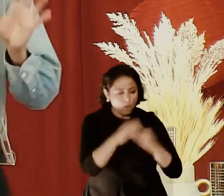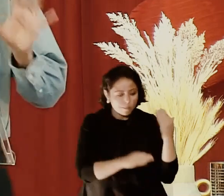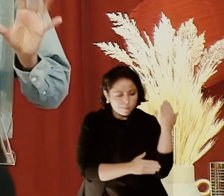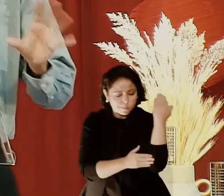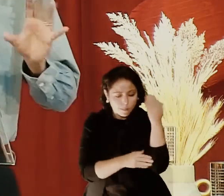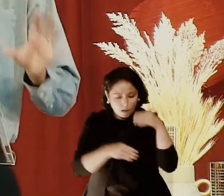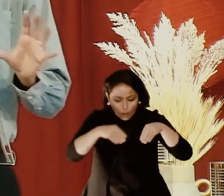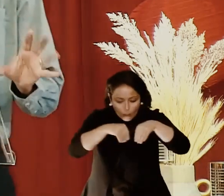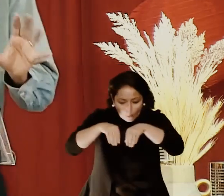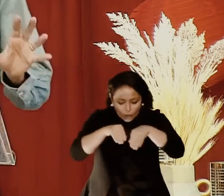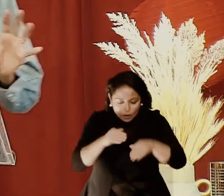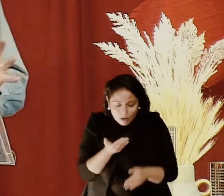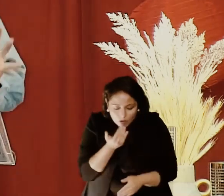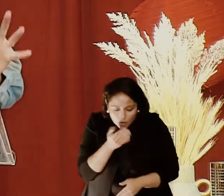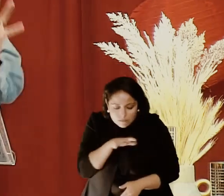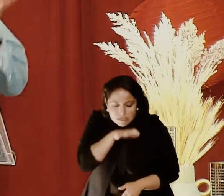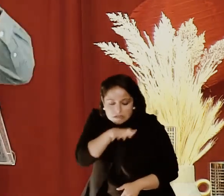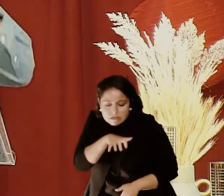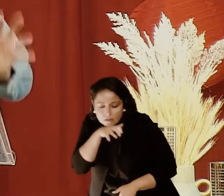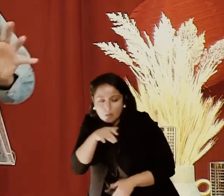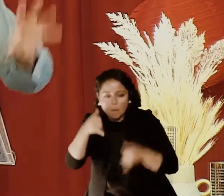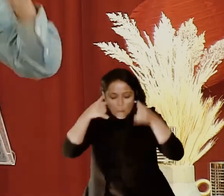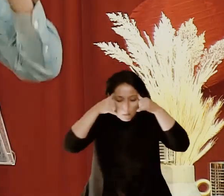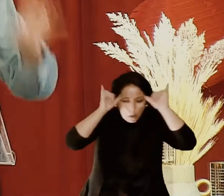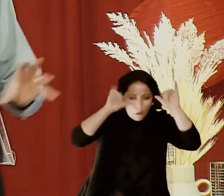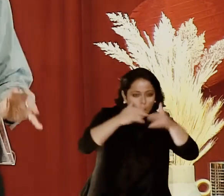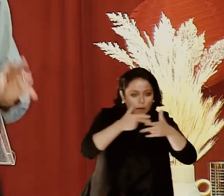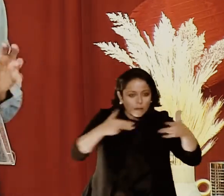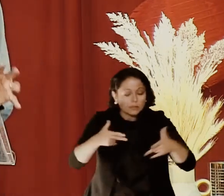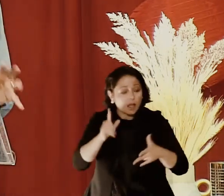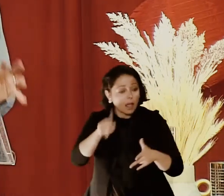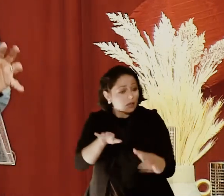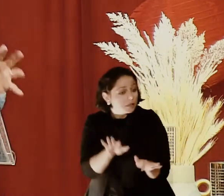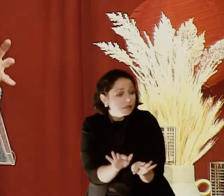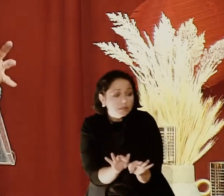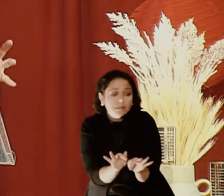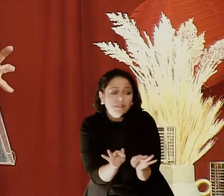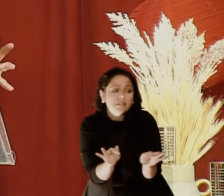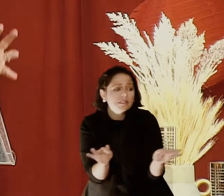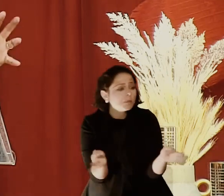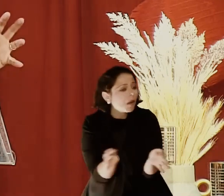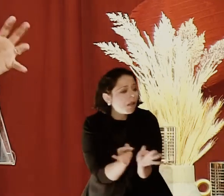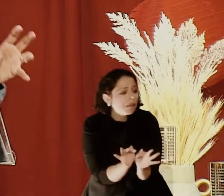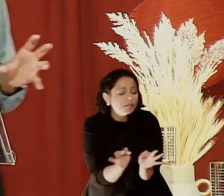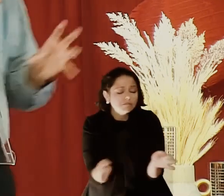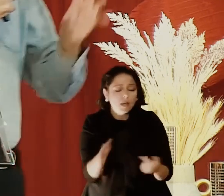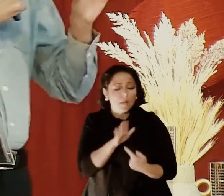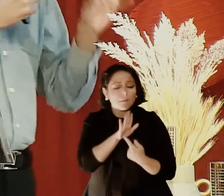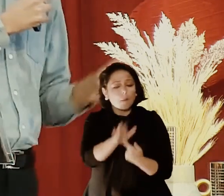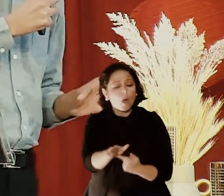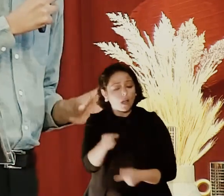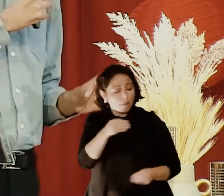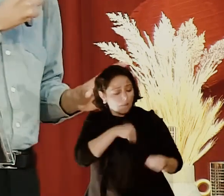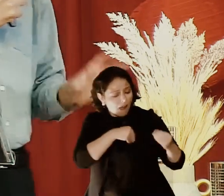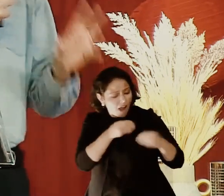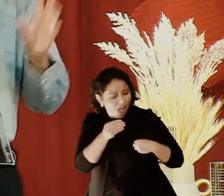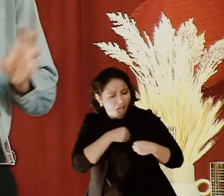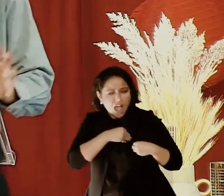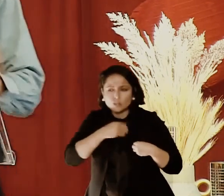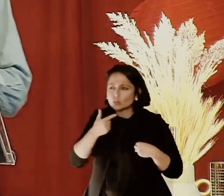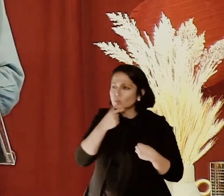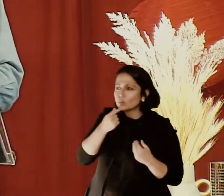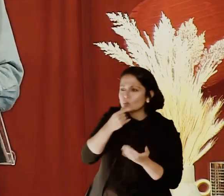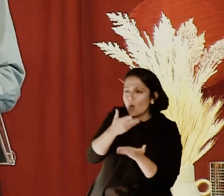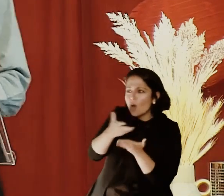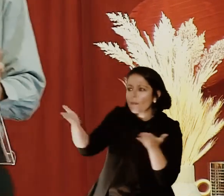Ao mesmo tempo que nisso está revelado o pecado, a impiedade dos homens, que ao invés de receber em glória o rei